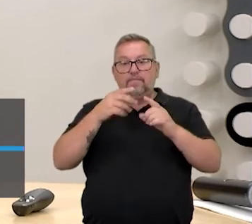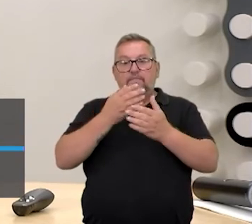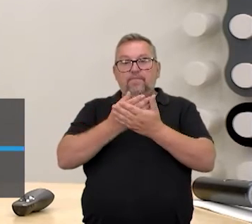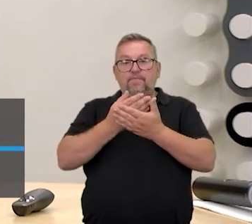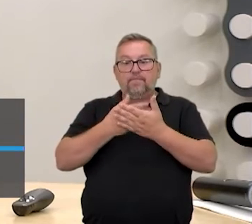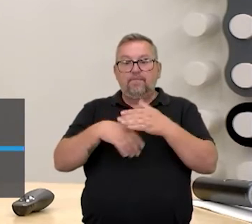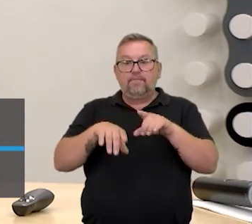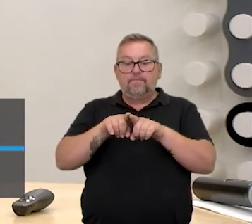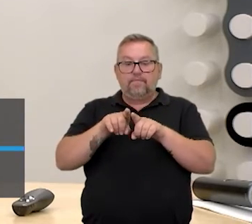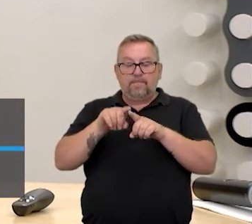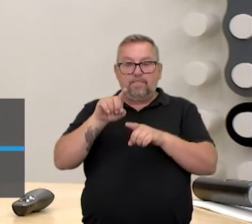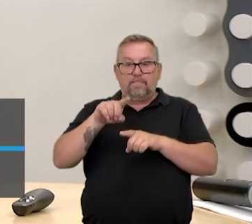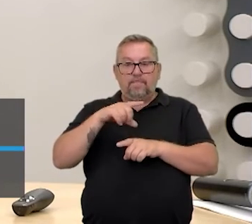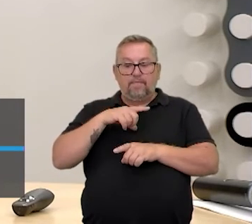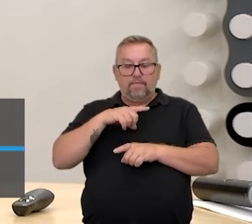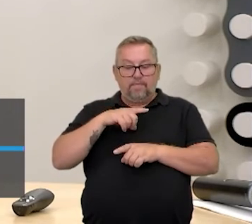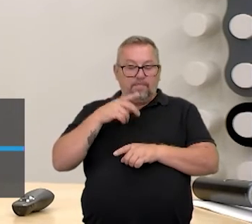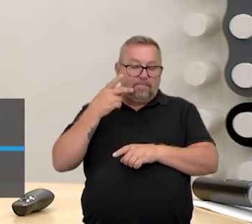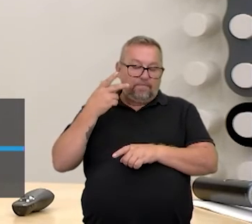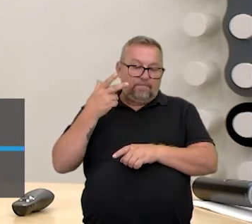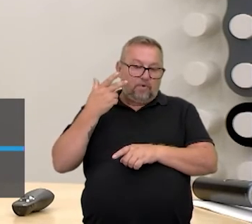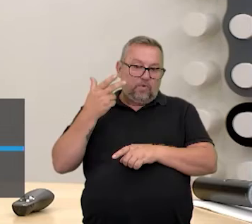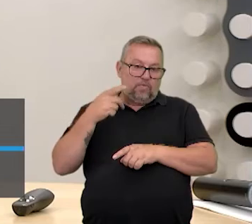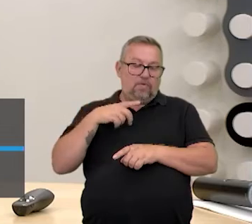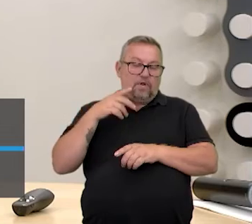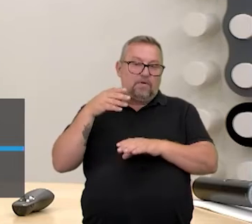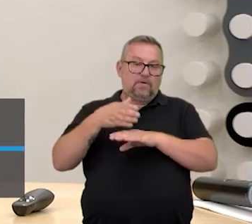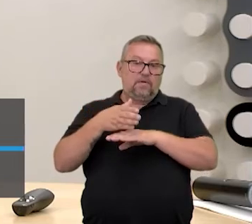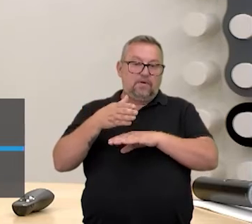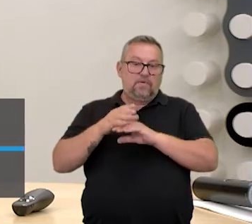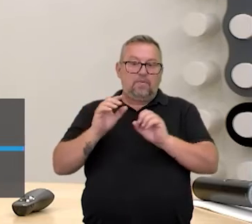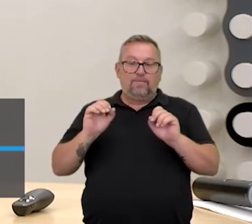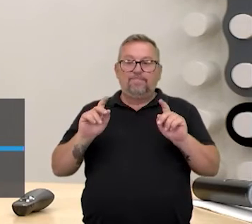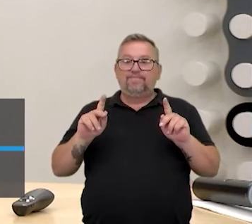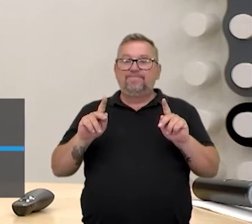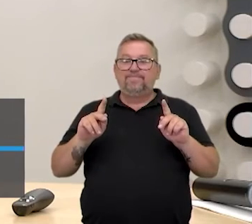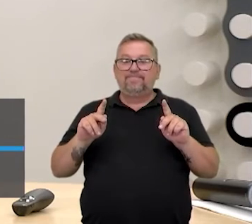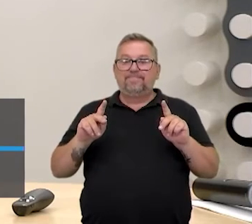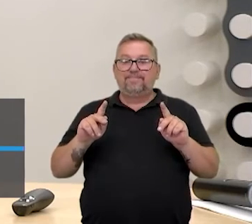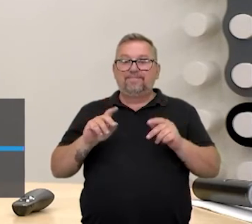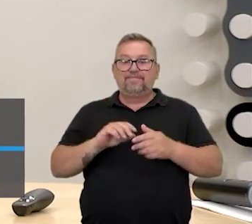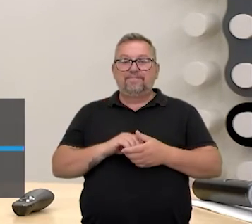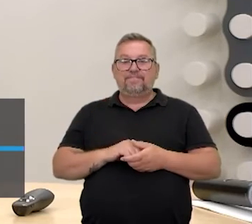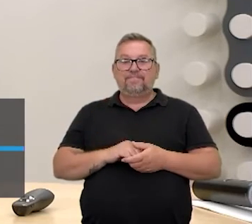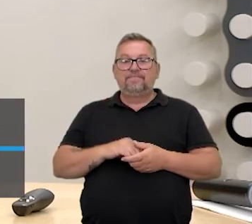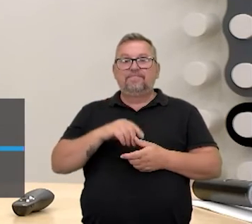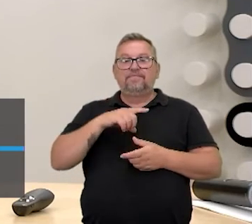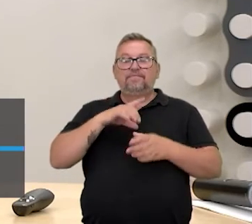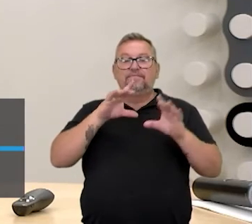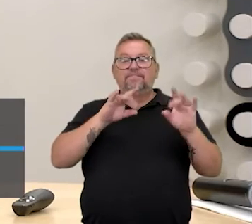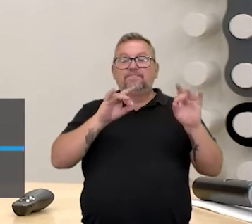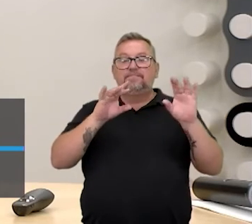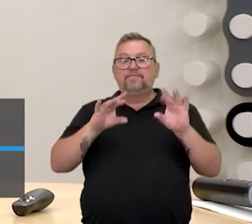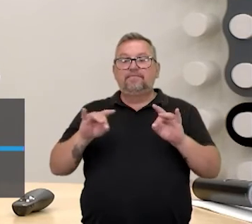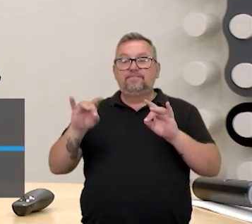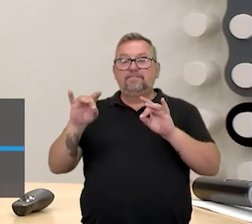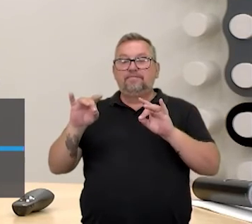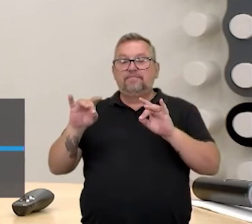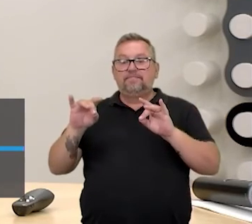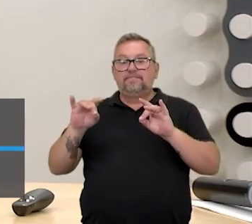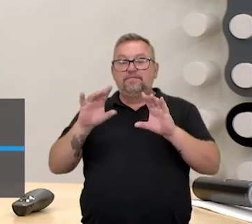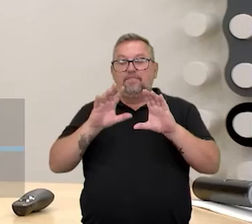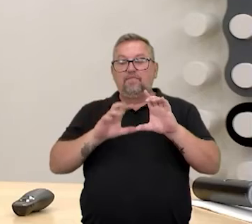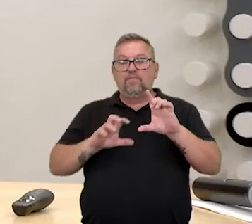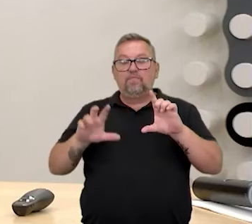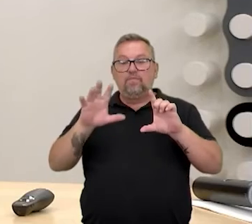aula, né, desde que tenha lá, logicamente, acesso à internet, tá certo? Tem aí o link para vocês acessarem, o QR Code